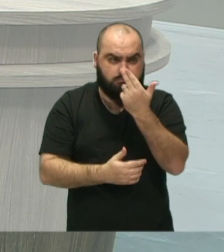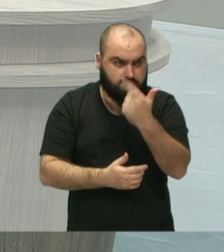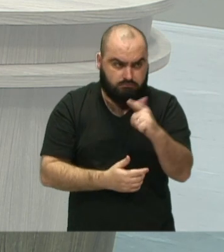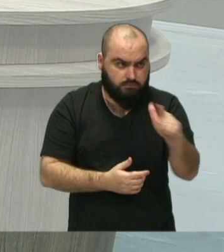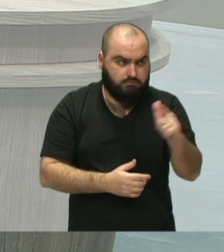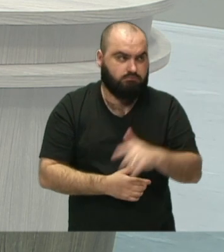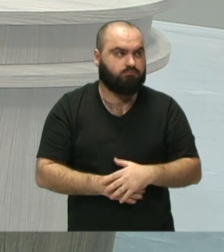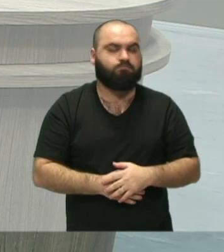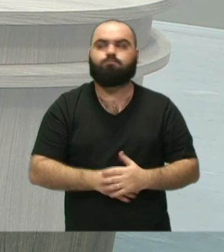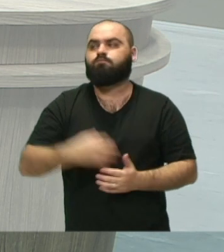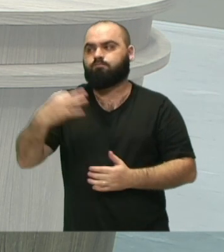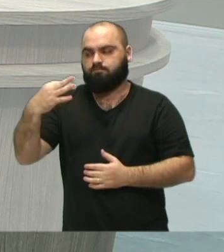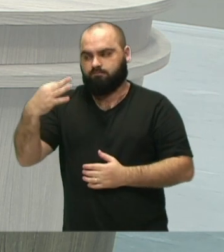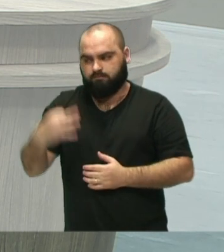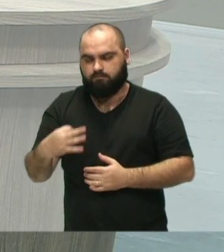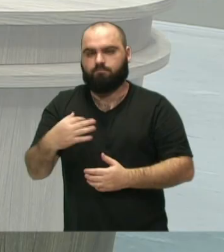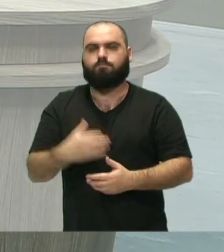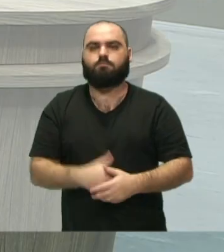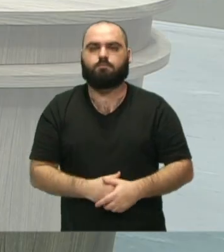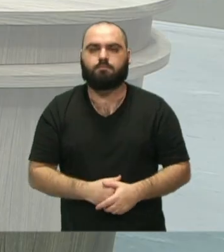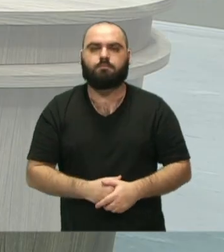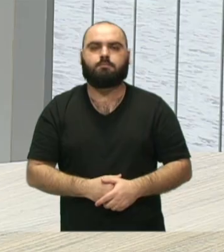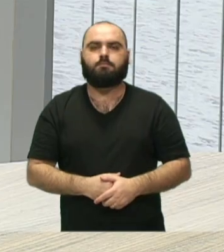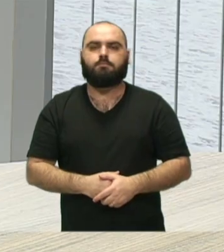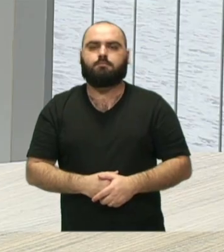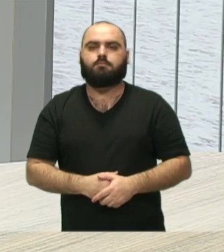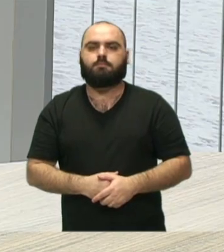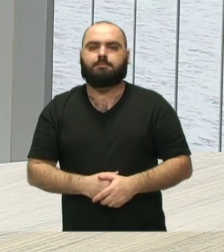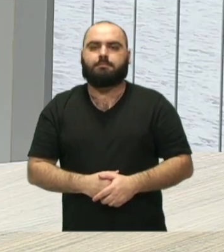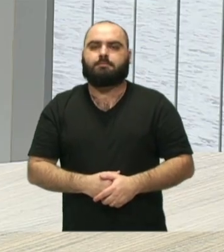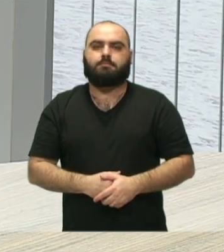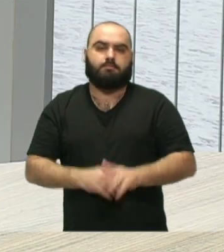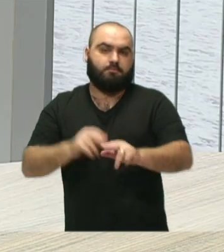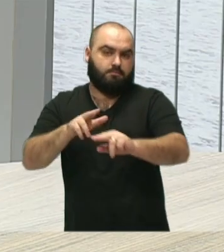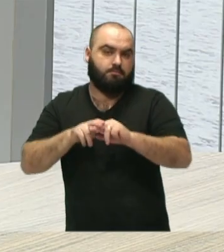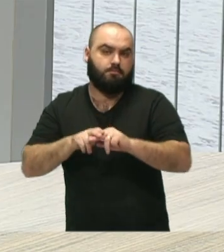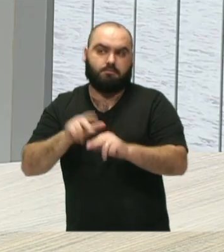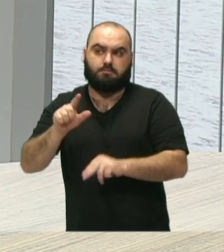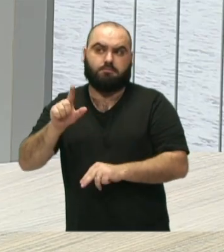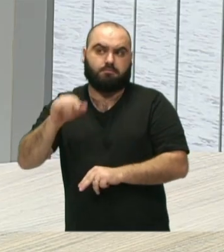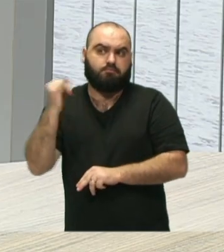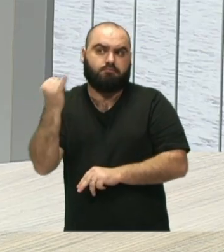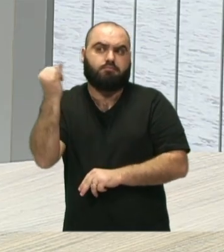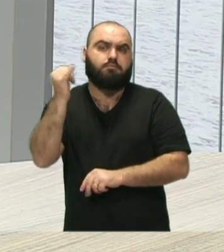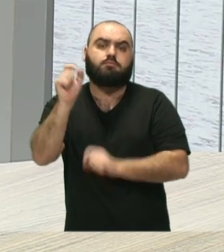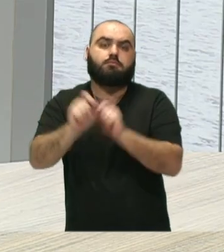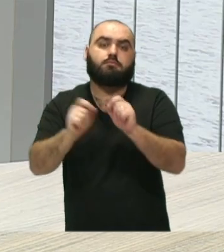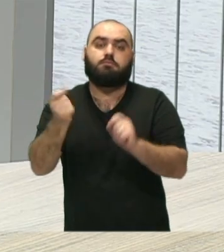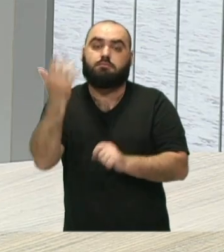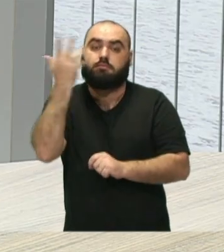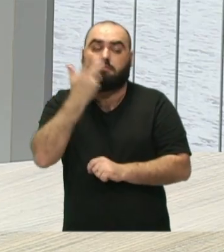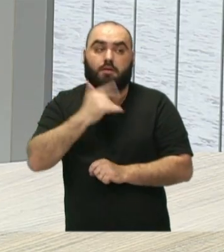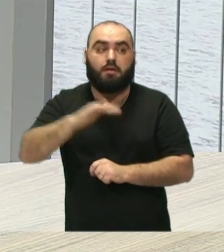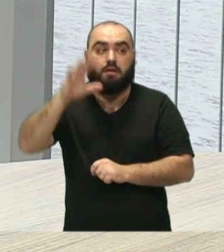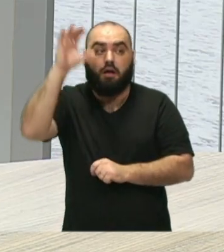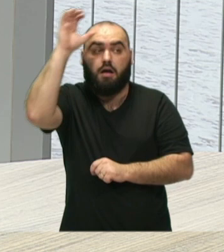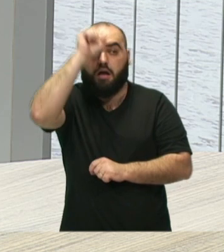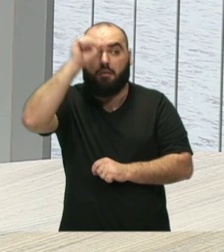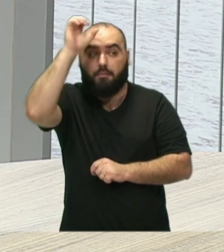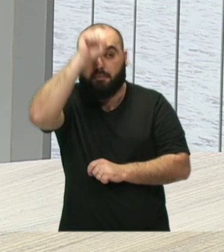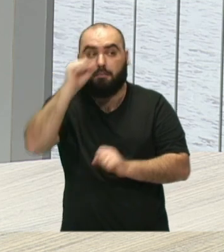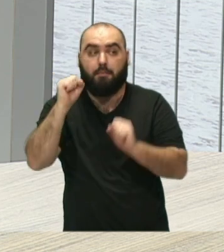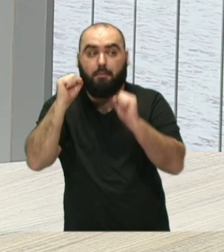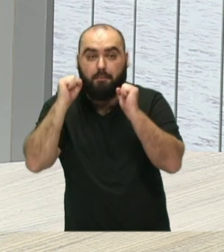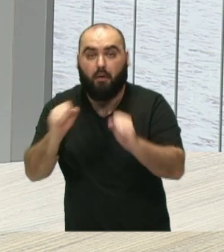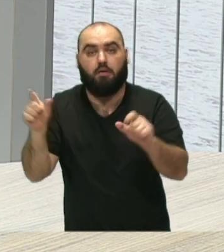além disso, quando a gente fala em representação e representatividade, é importante para que as crianças compreendam que também podem ser, também